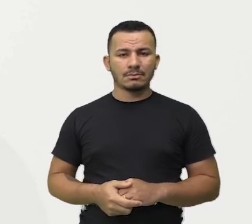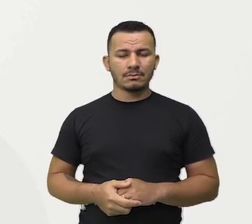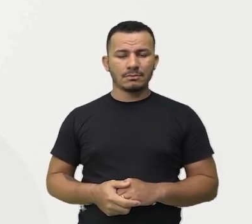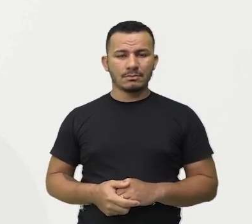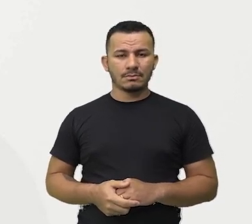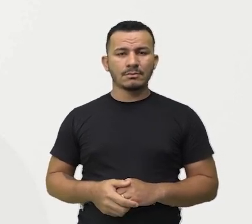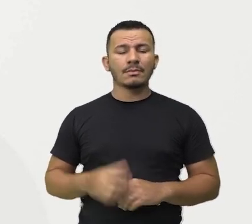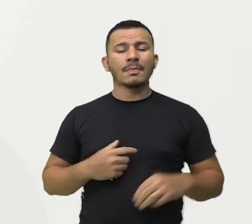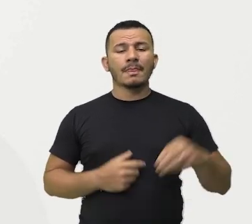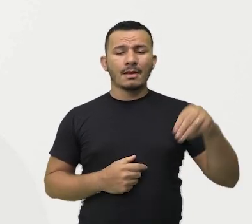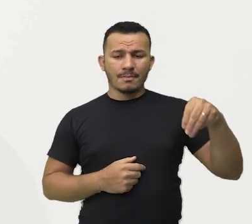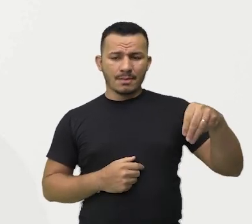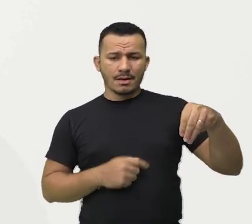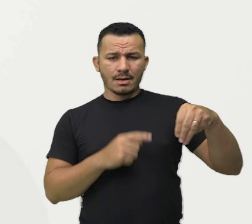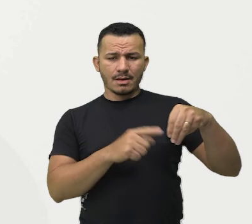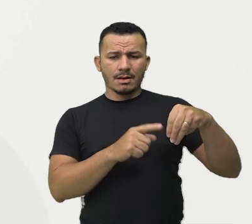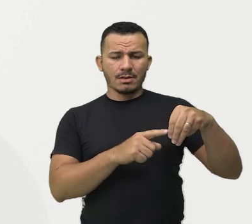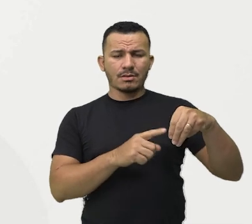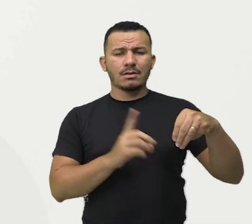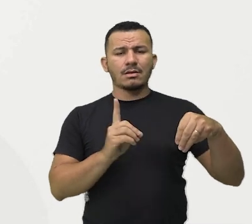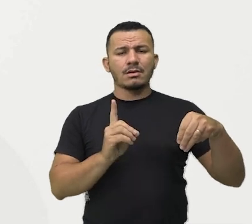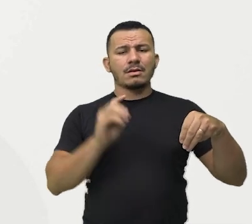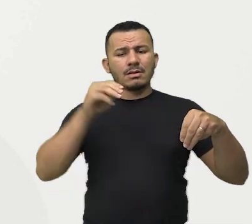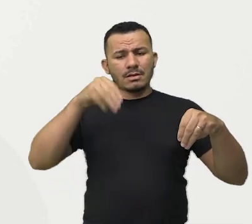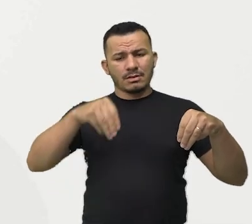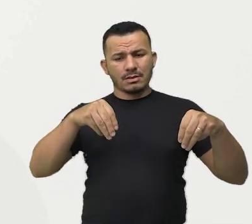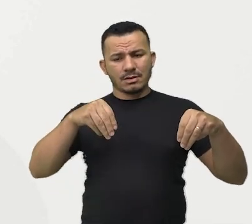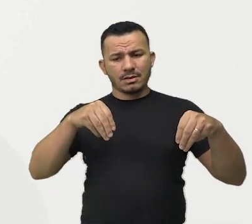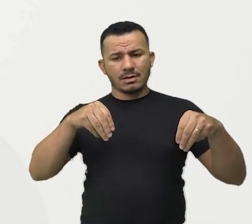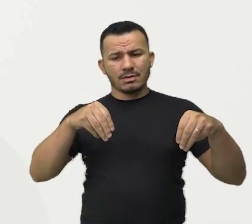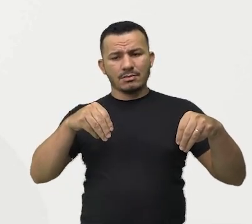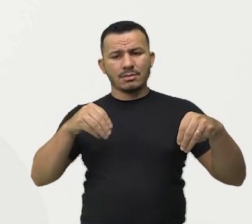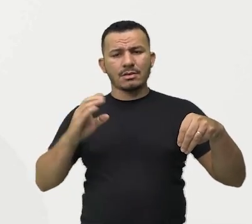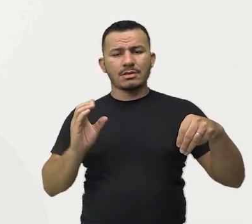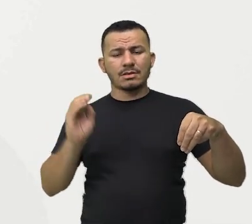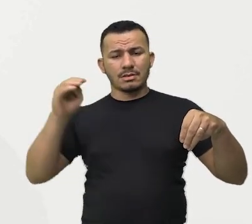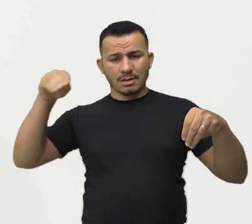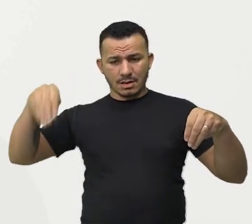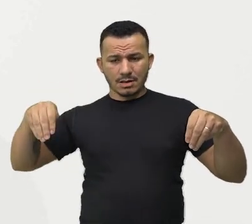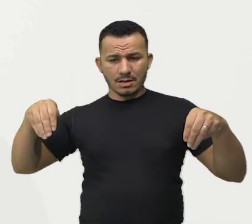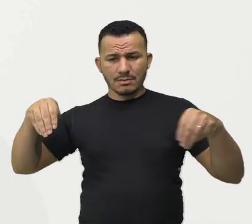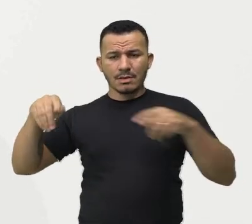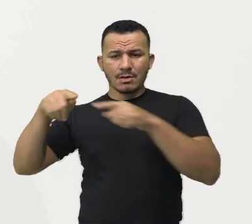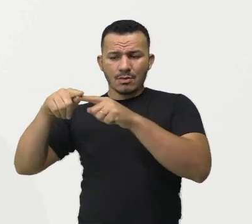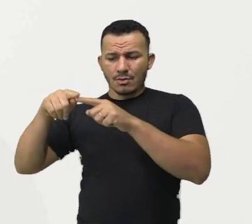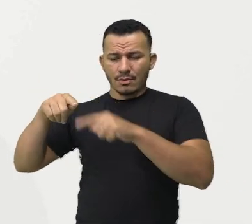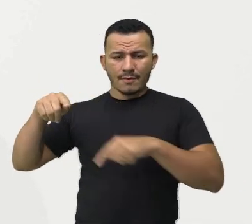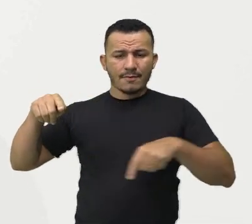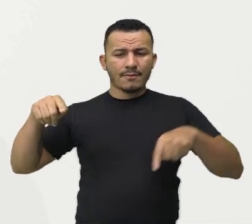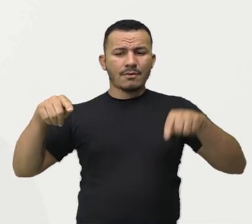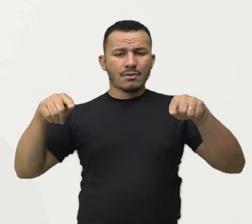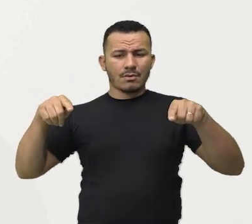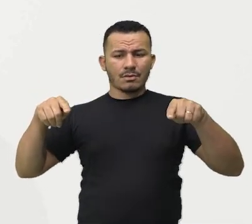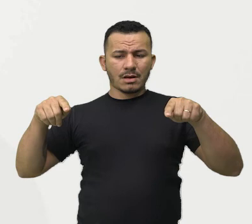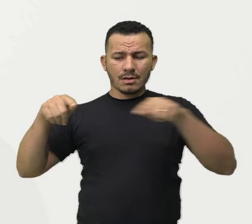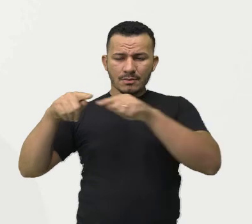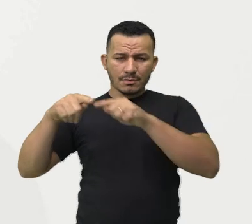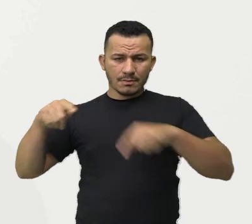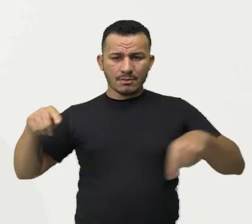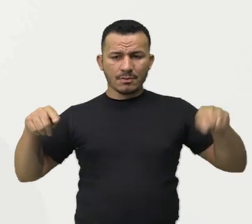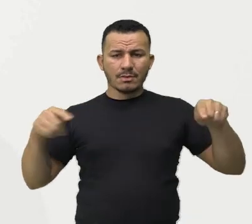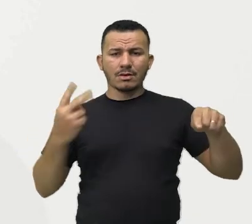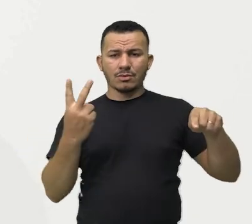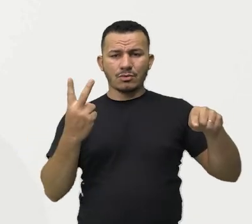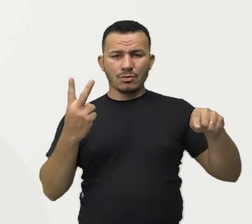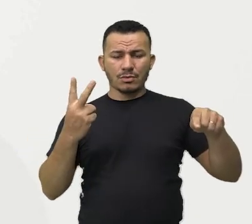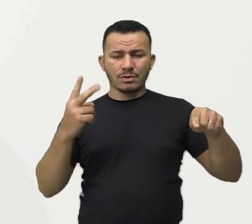Metros, unidade de medida, tá? Metro, depois decímetro e depois centímetros. A gente vai voltar, tomando aqui em centímetros. Para chegar em